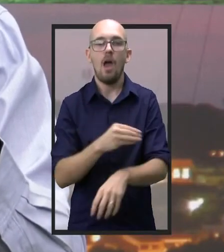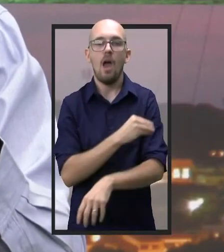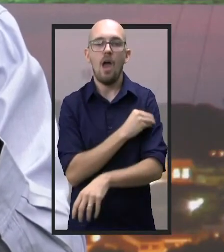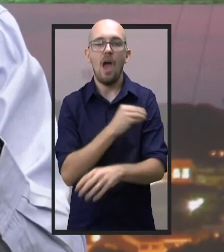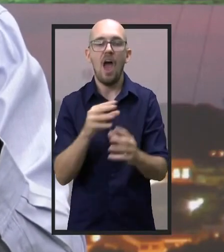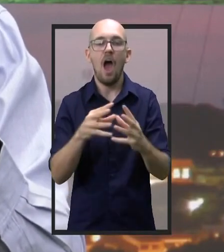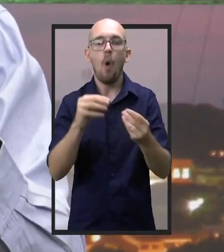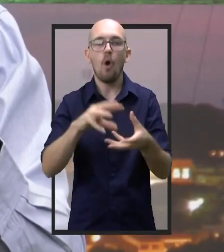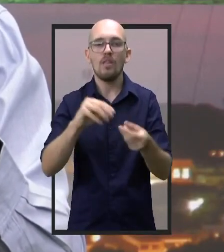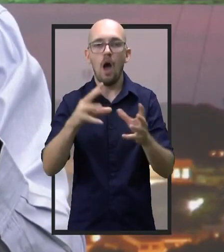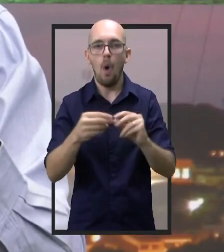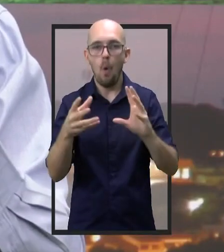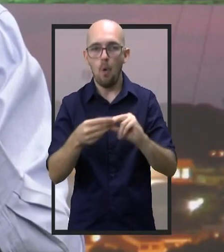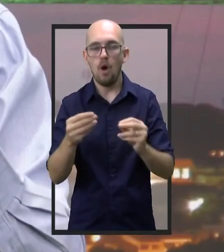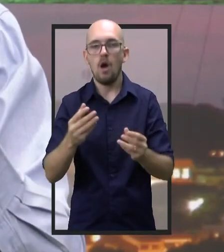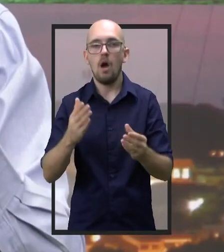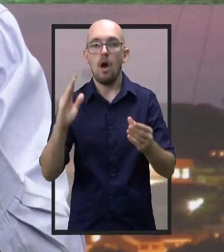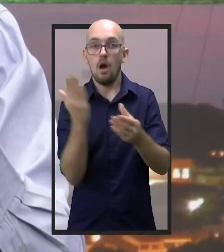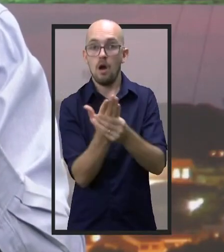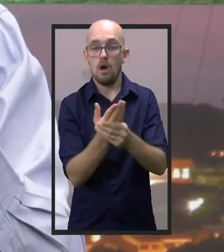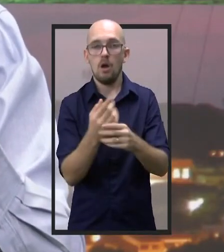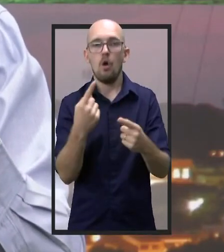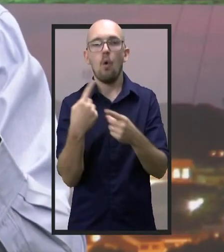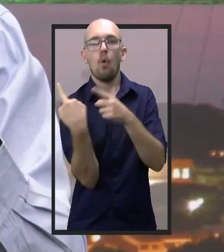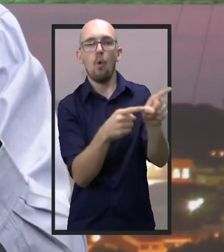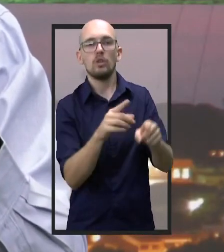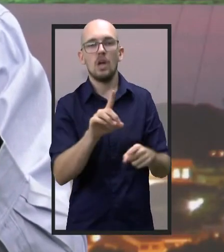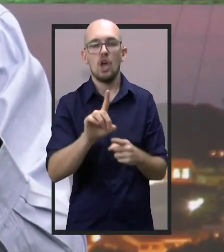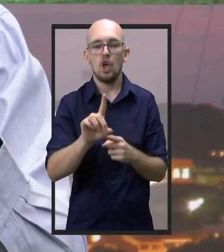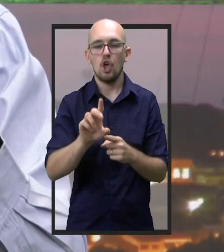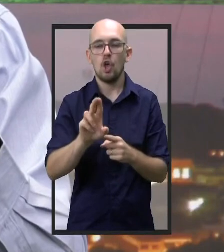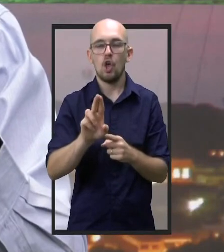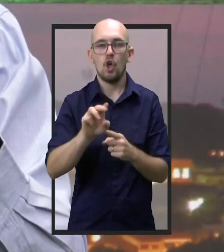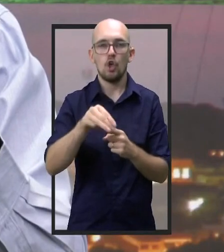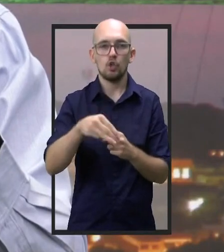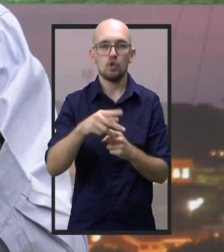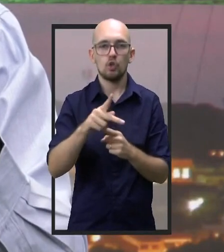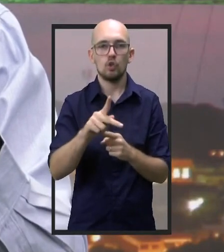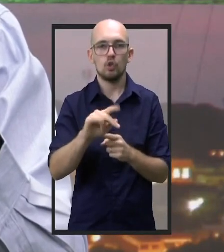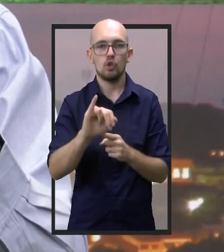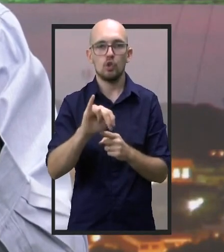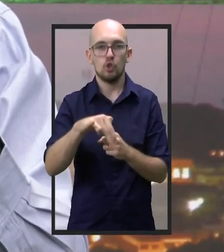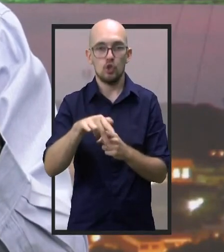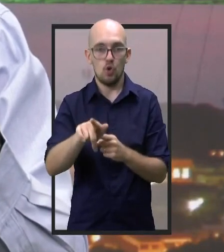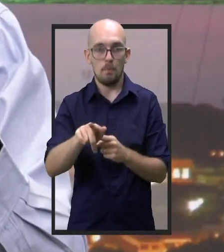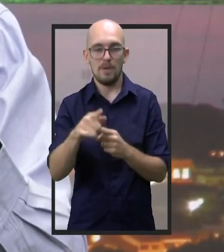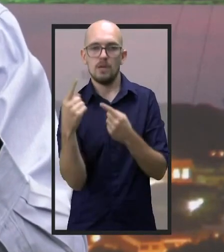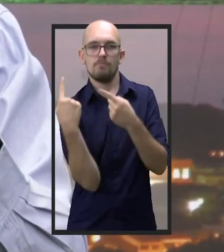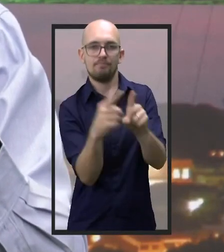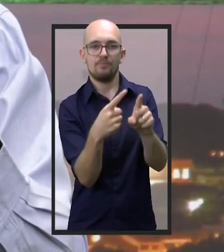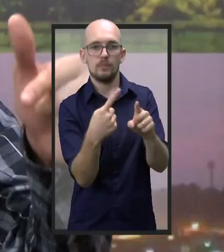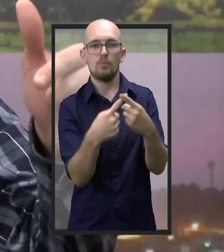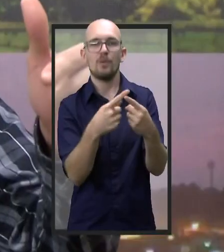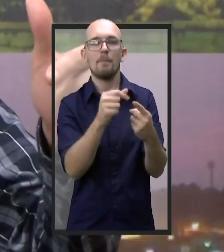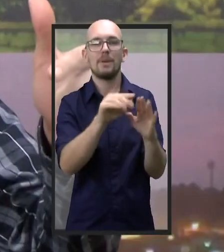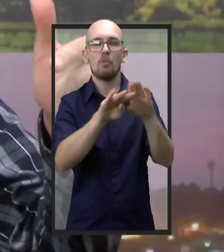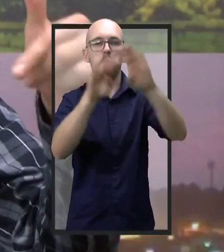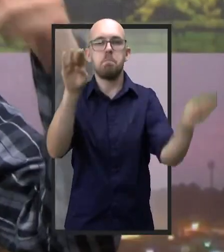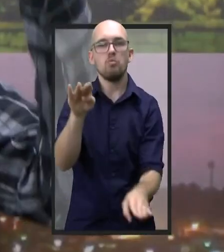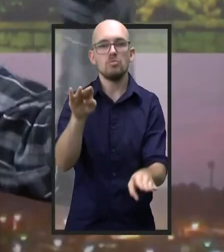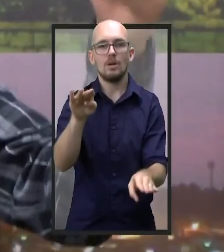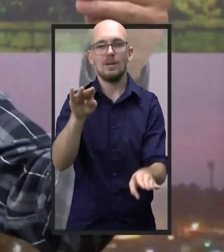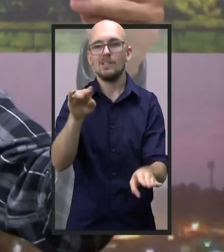ação contra esse mesmo princípio de dumping do algodão contra o brasileiro, algodão brasileiro, ganhamos. Essas ações, elas